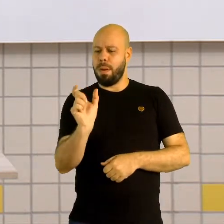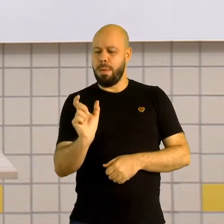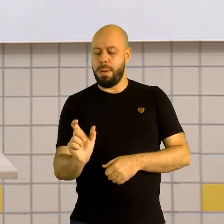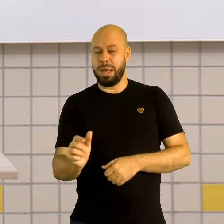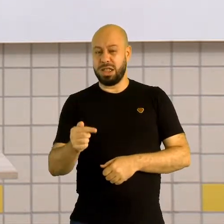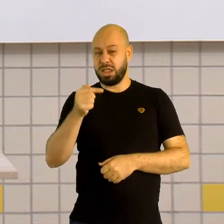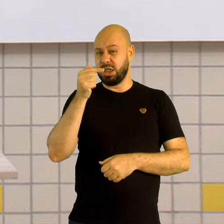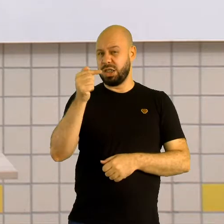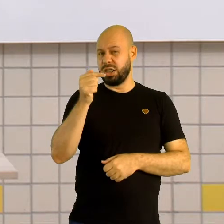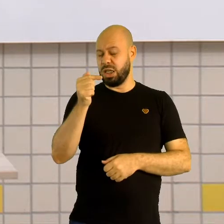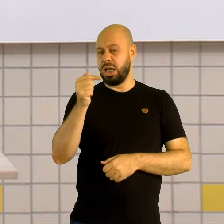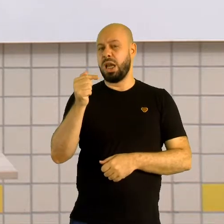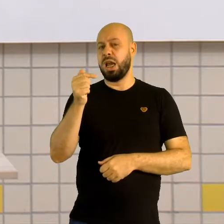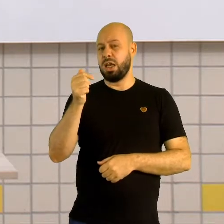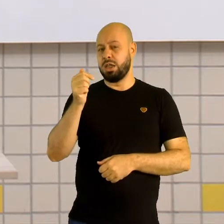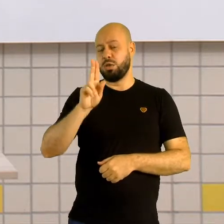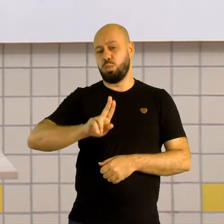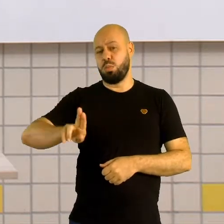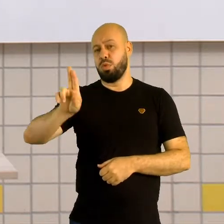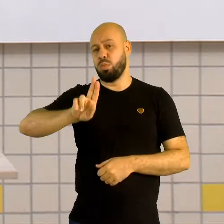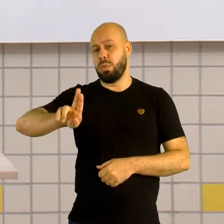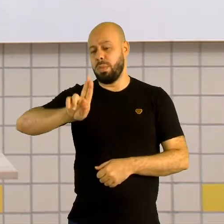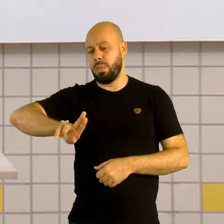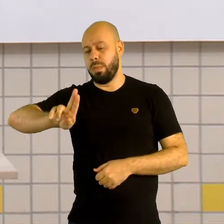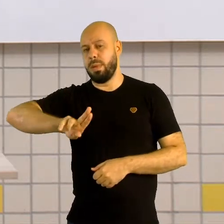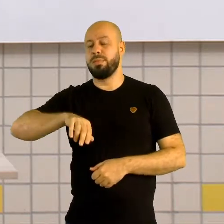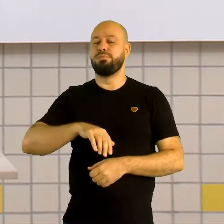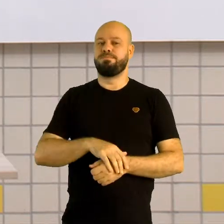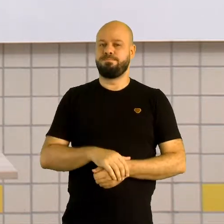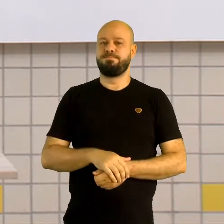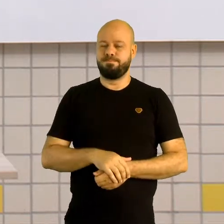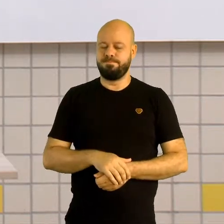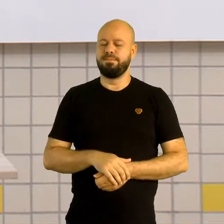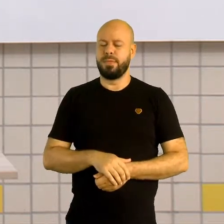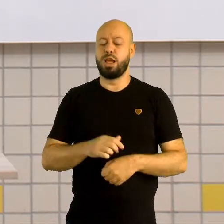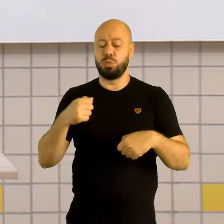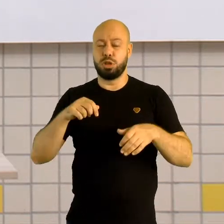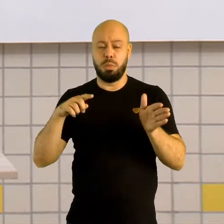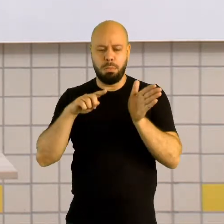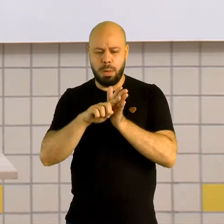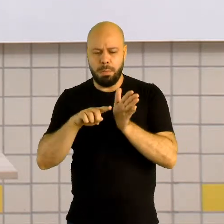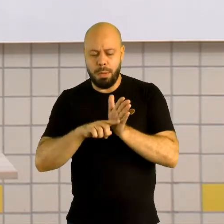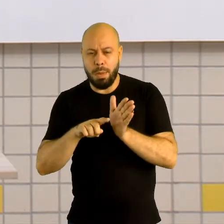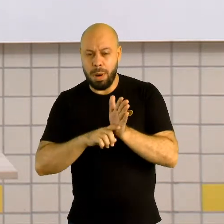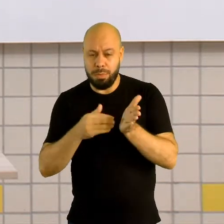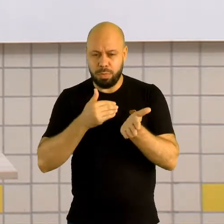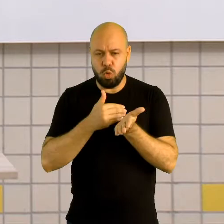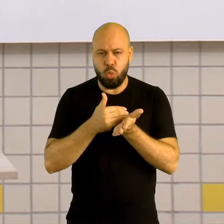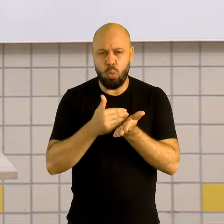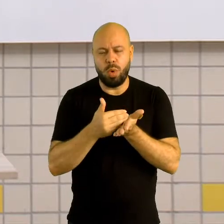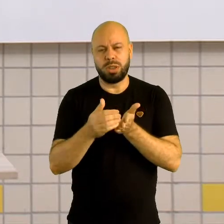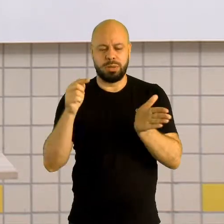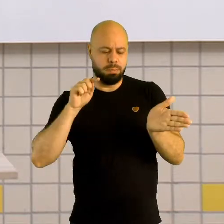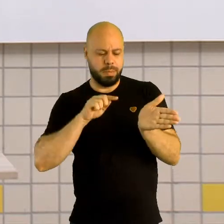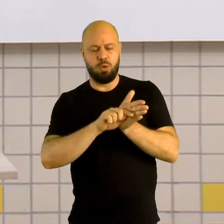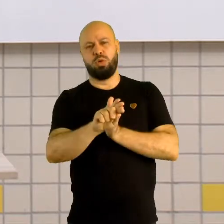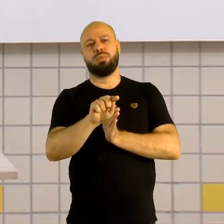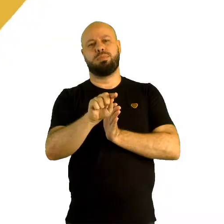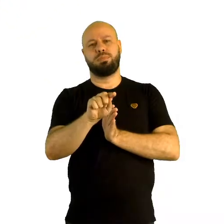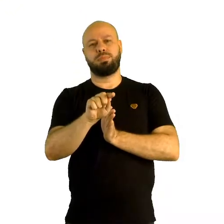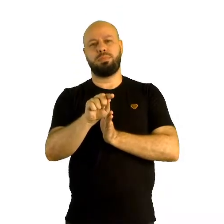7 palavras aí que vocês podem fazer essas perguntas no começo, né,